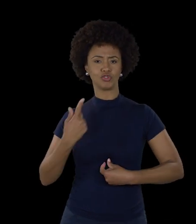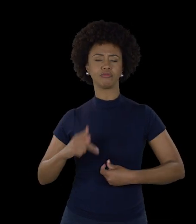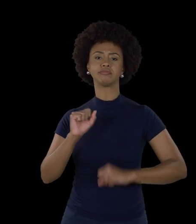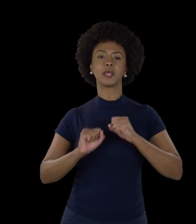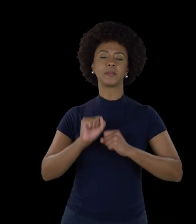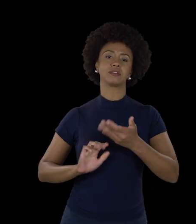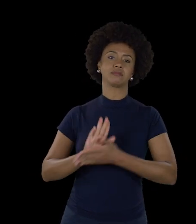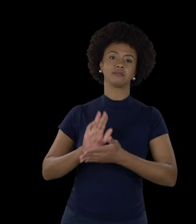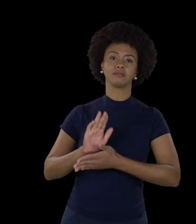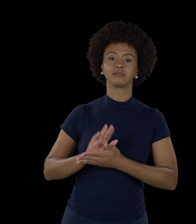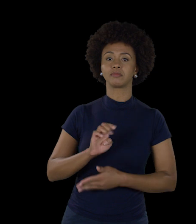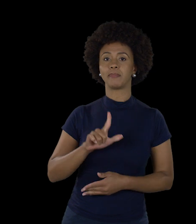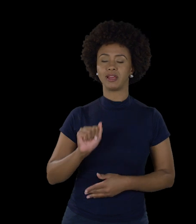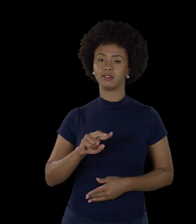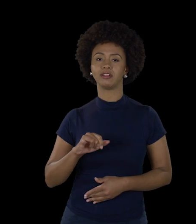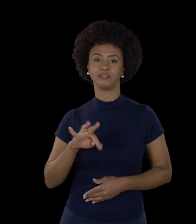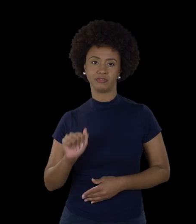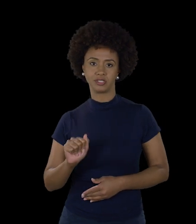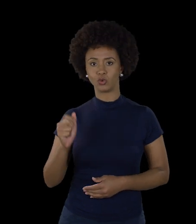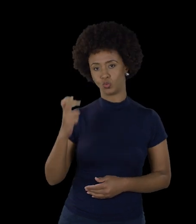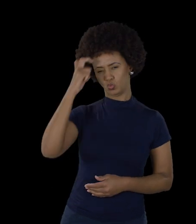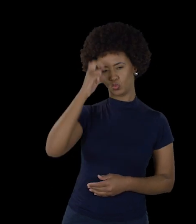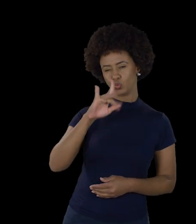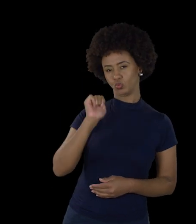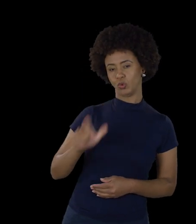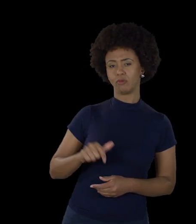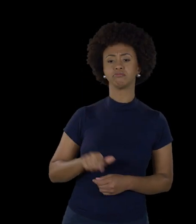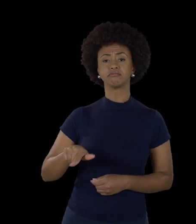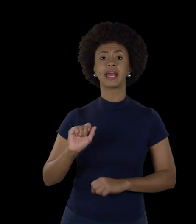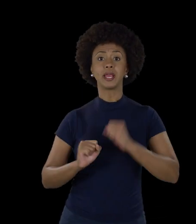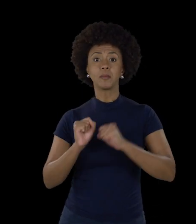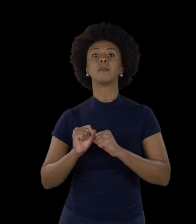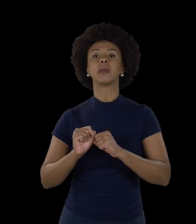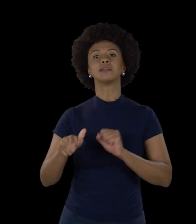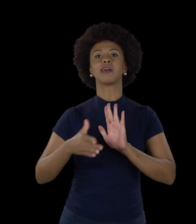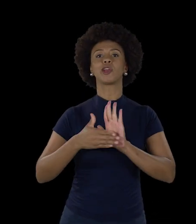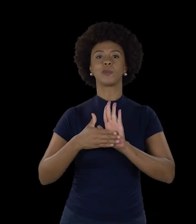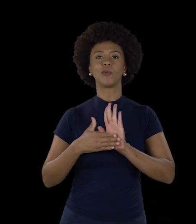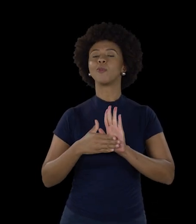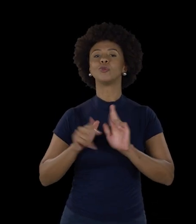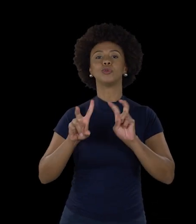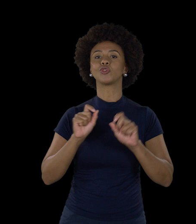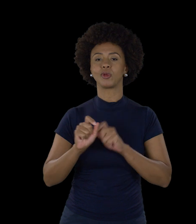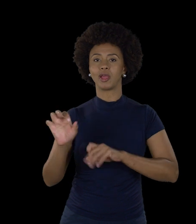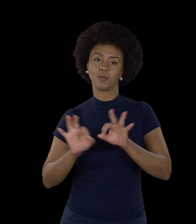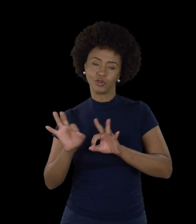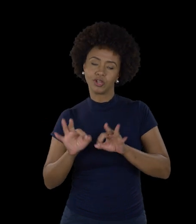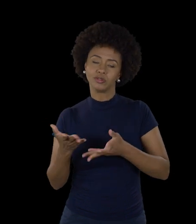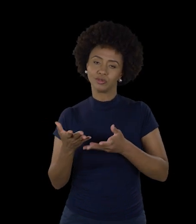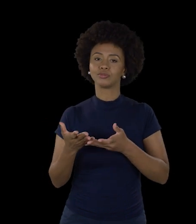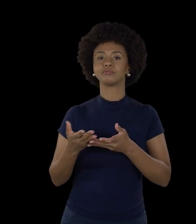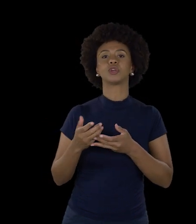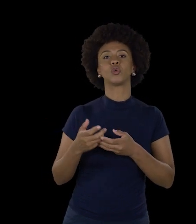Cultural, editora e produtora que é a proponente do projeto Cultura e Natureza, RPPNs do Espírito